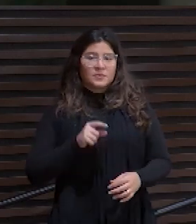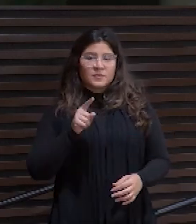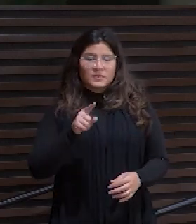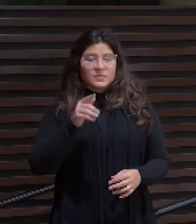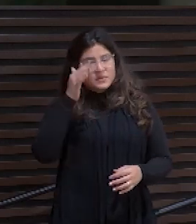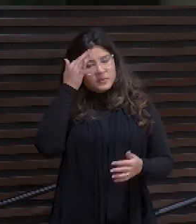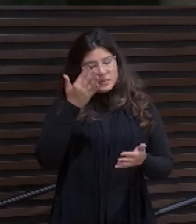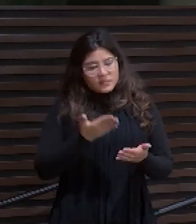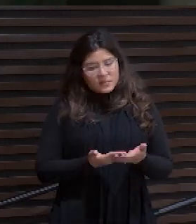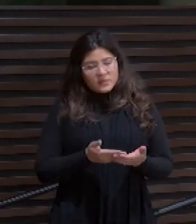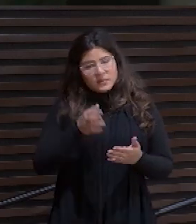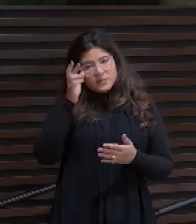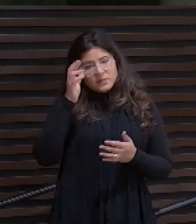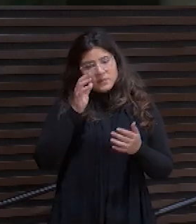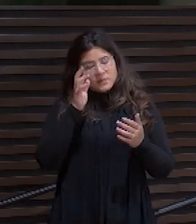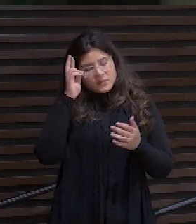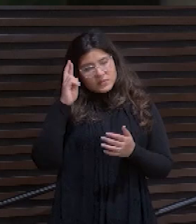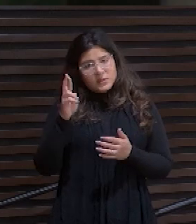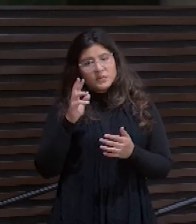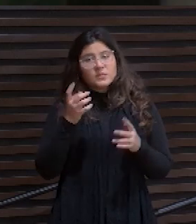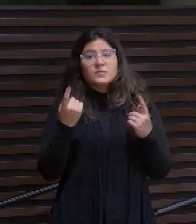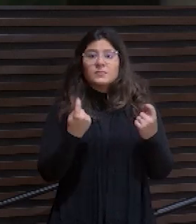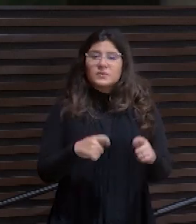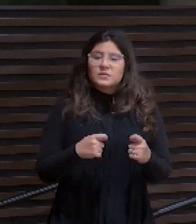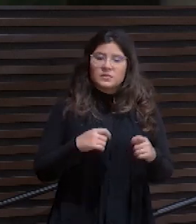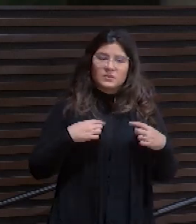Senhor, você precisa de vestes novas.